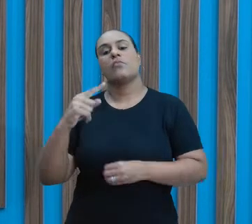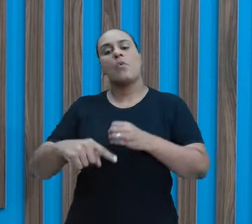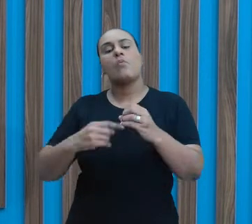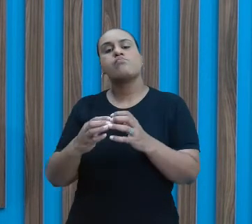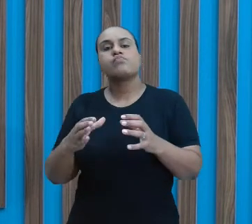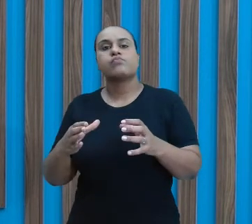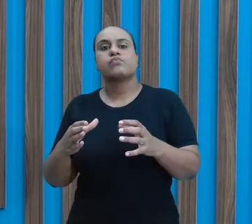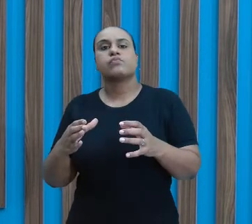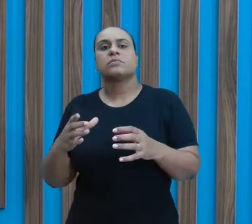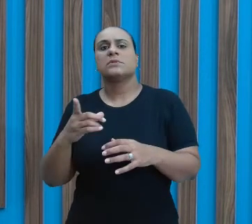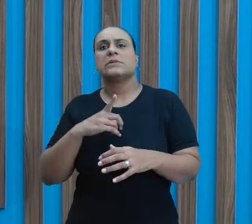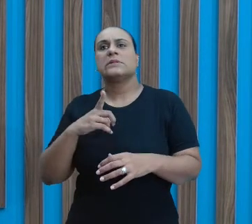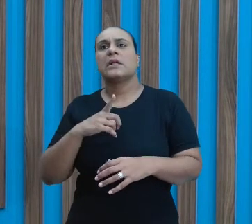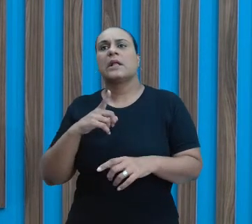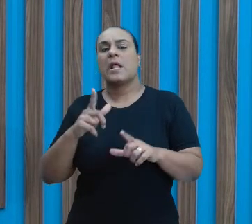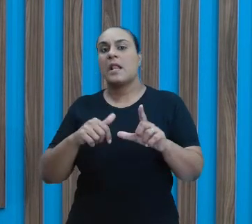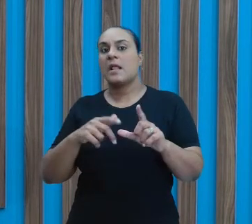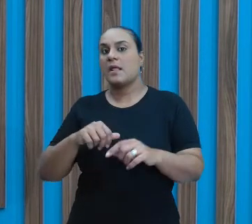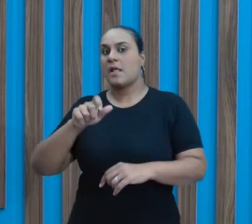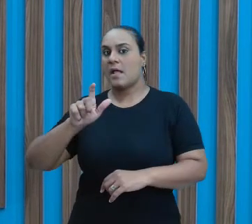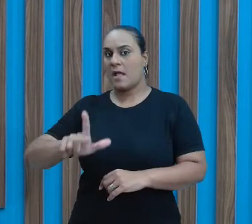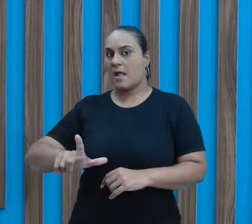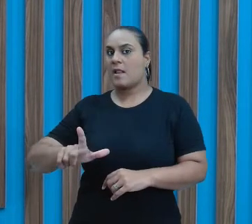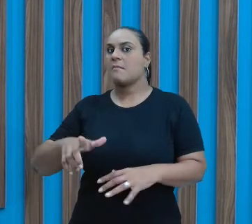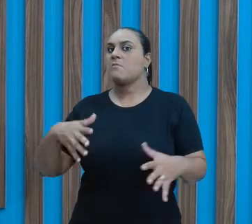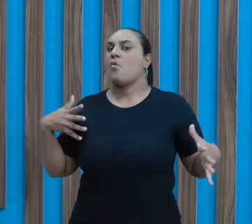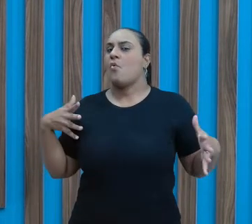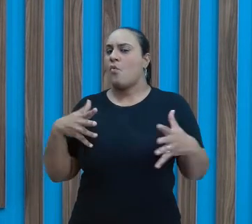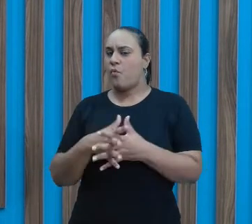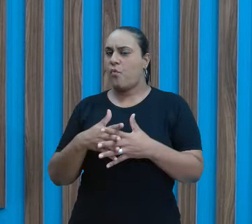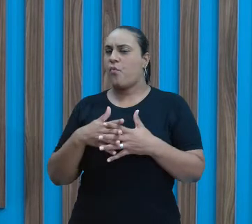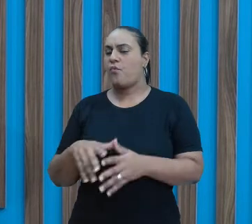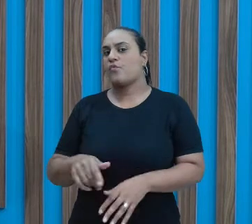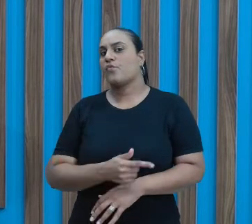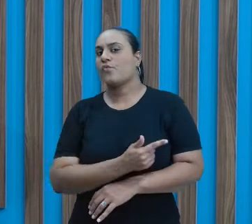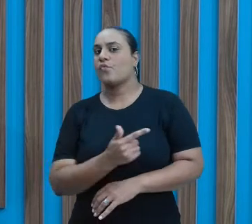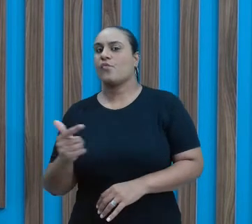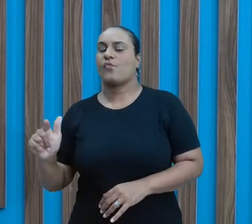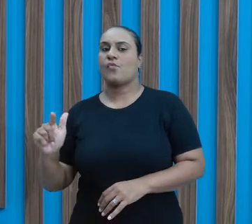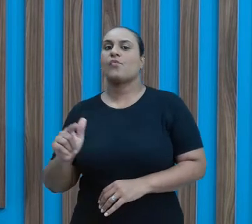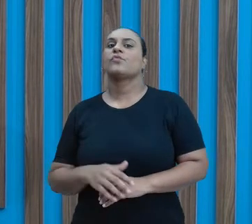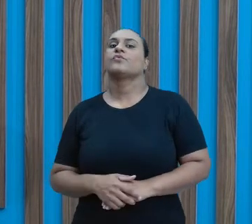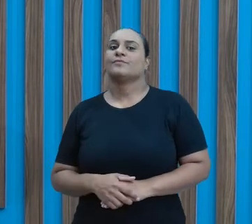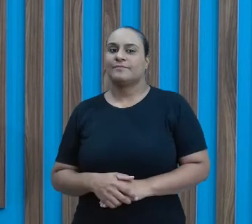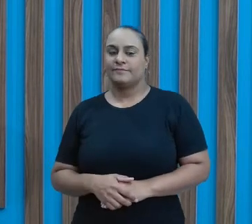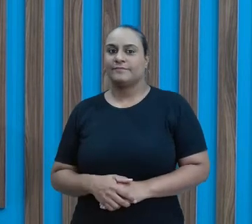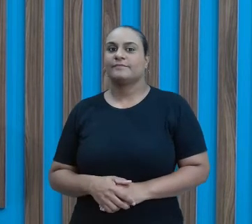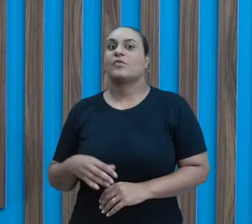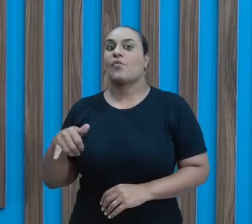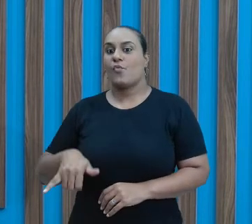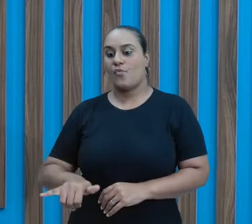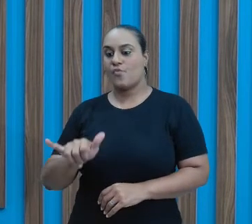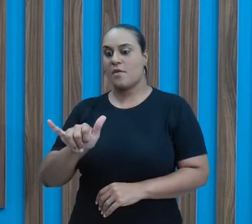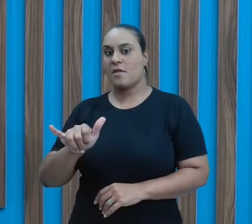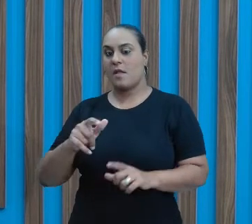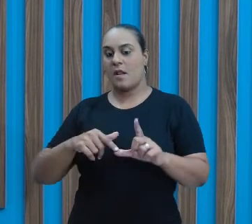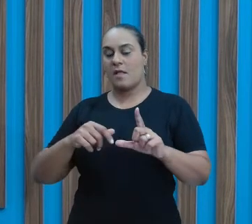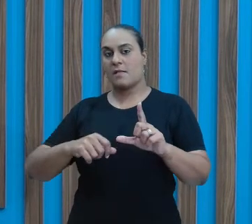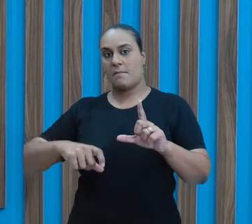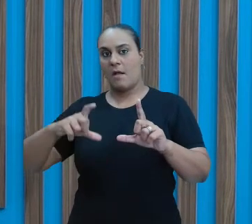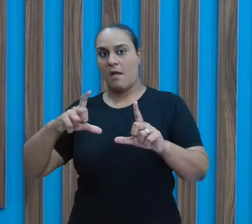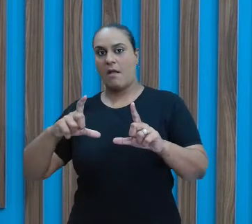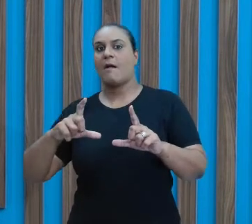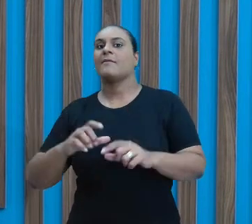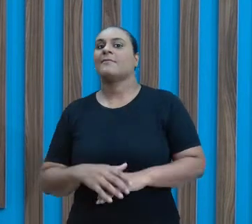qualquer, ele pede essa letra para não confundir, né, com outra letra, como é o caso de confundir com o I maiúsculo, né? Verdade. Quando